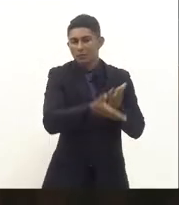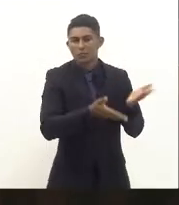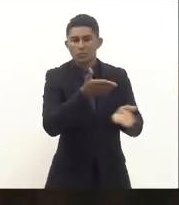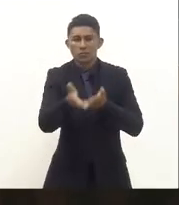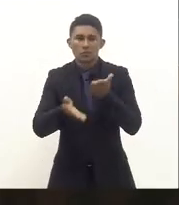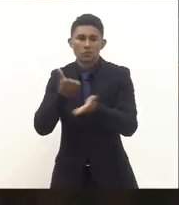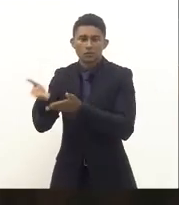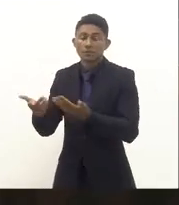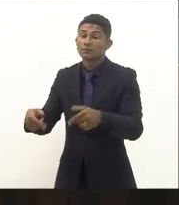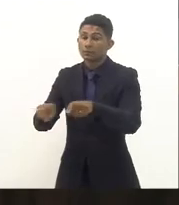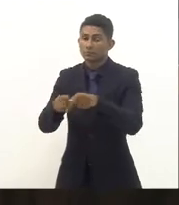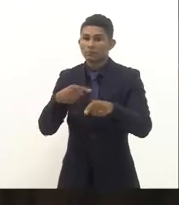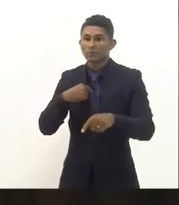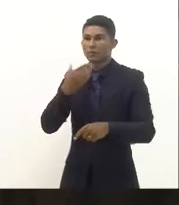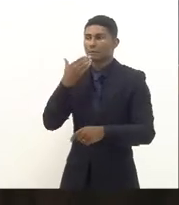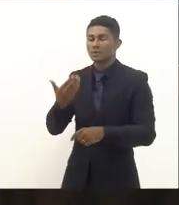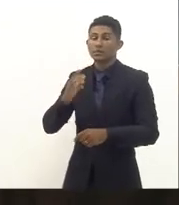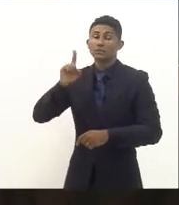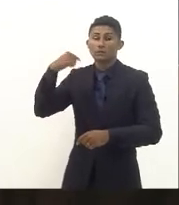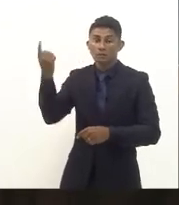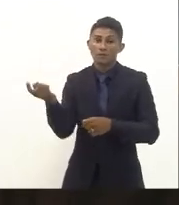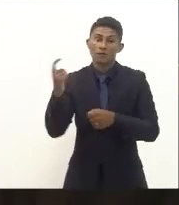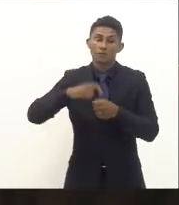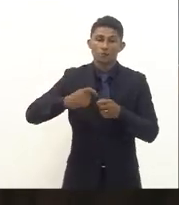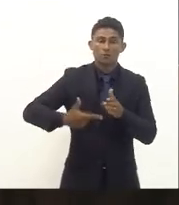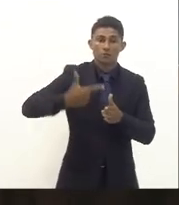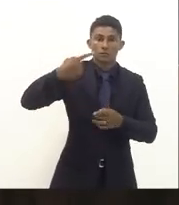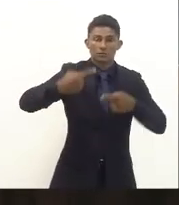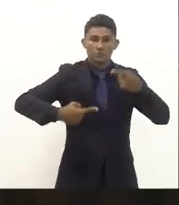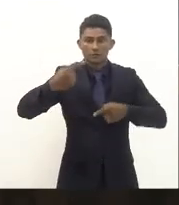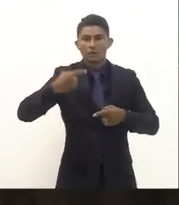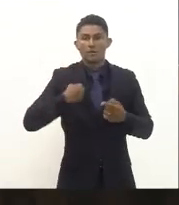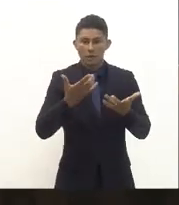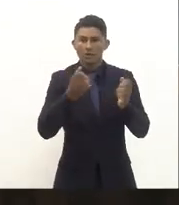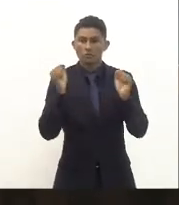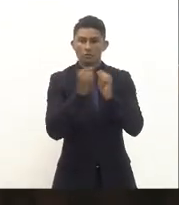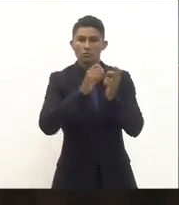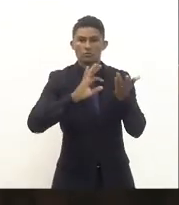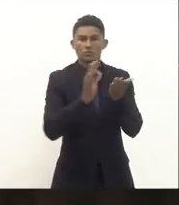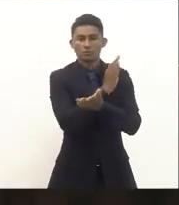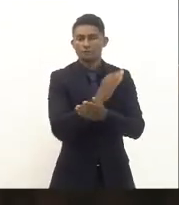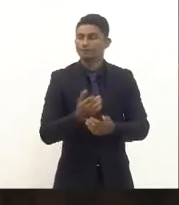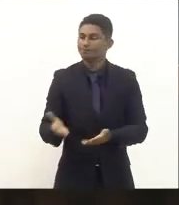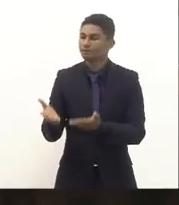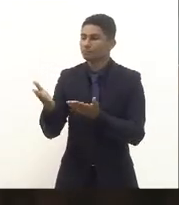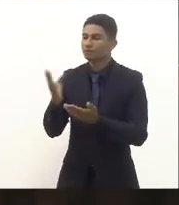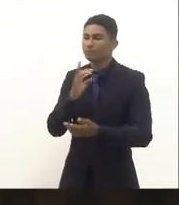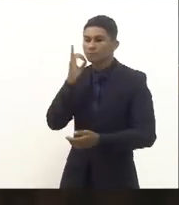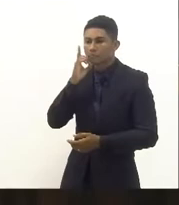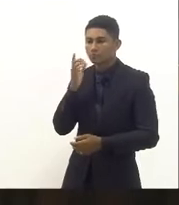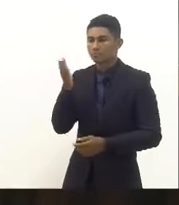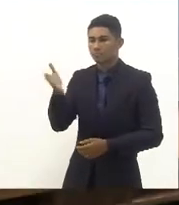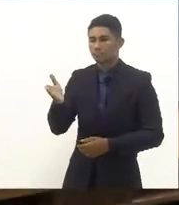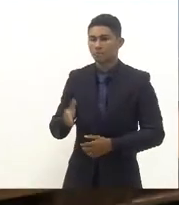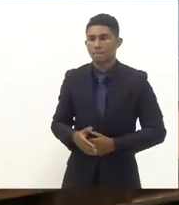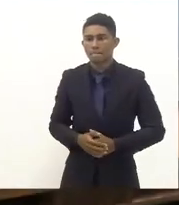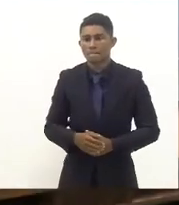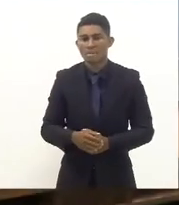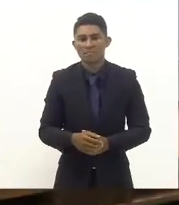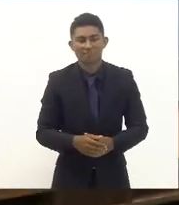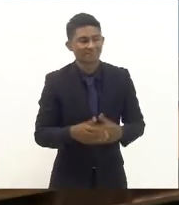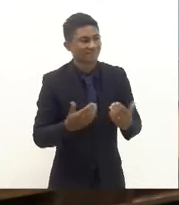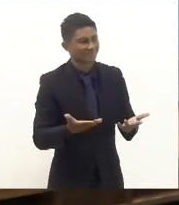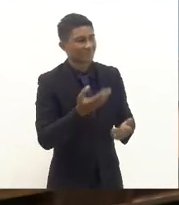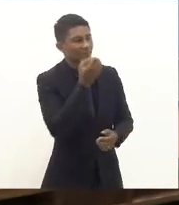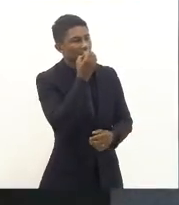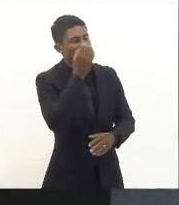solicitar assim que voltar para a segunda discussão a coautoria deputado Anderson Moraes Deputado a